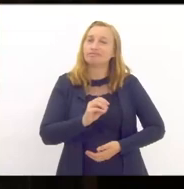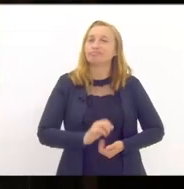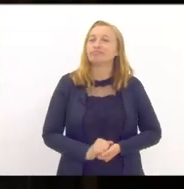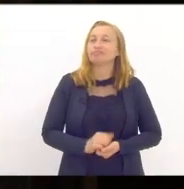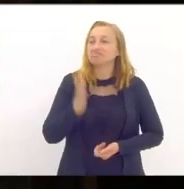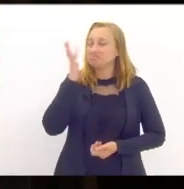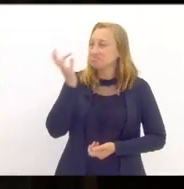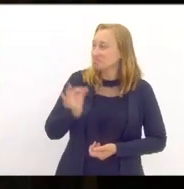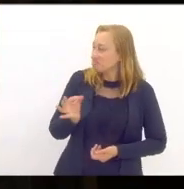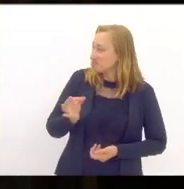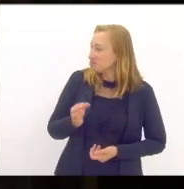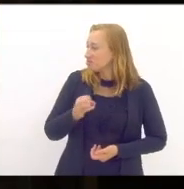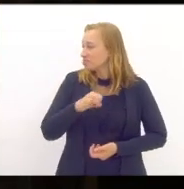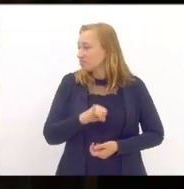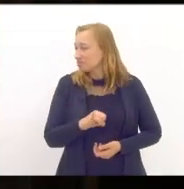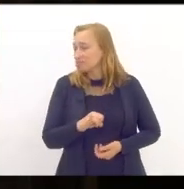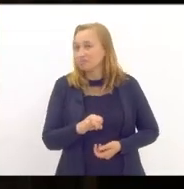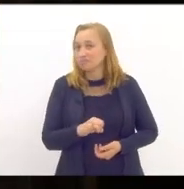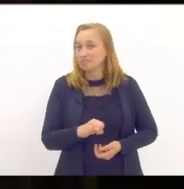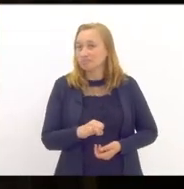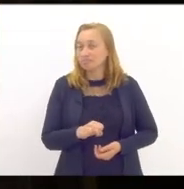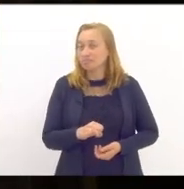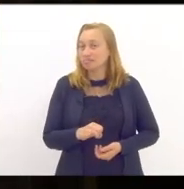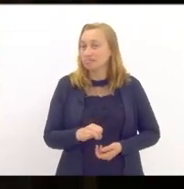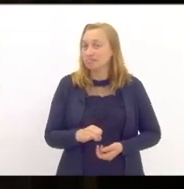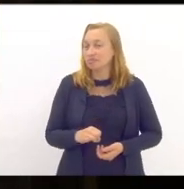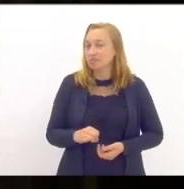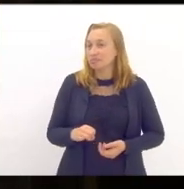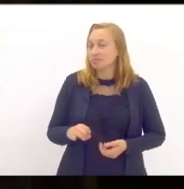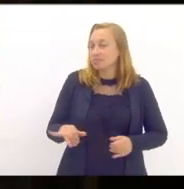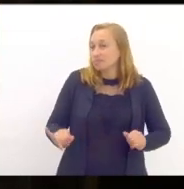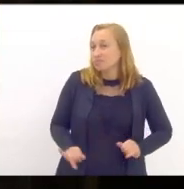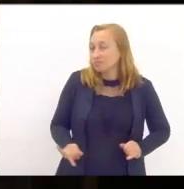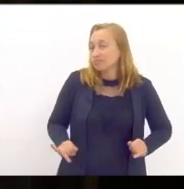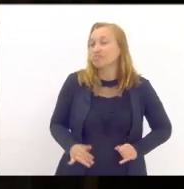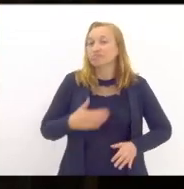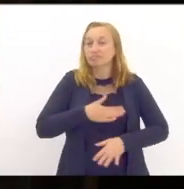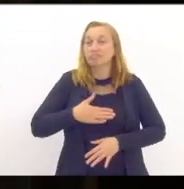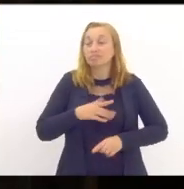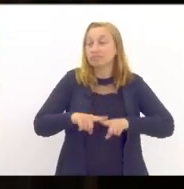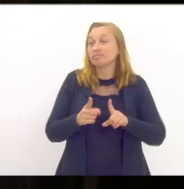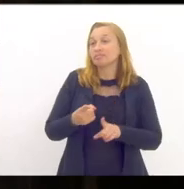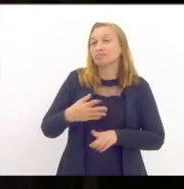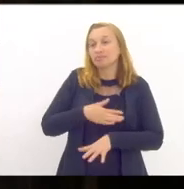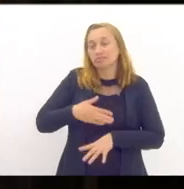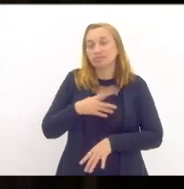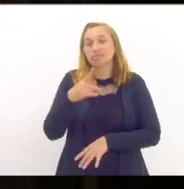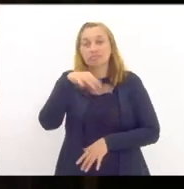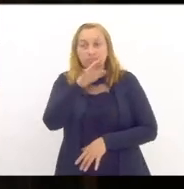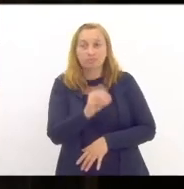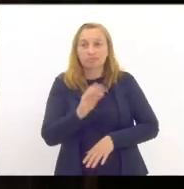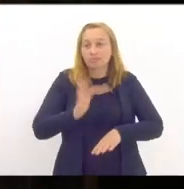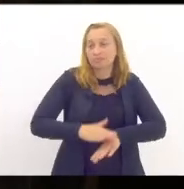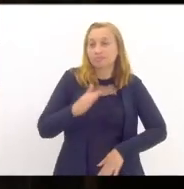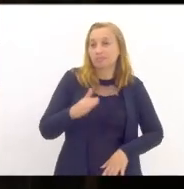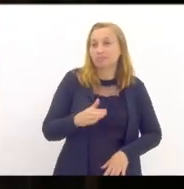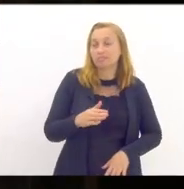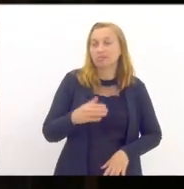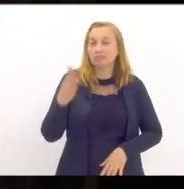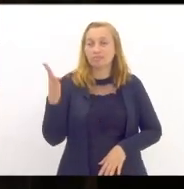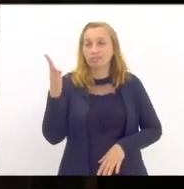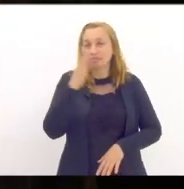não sei se isso é um pouco de sadomasoquismo, mas a gente gosta do Pedro. Ele é mais do que o